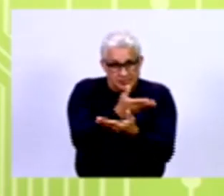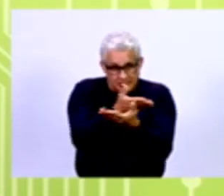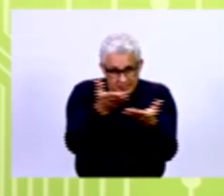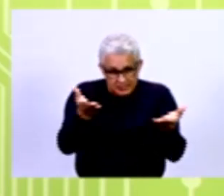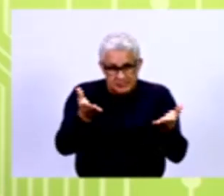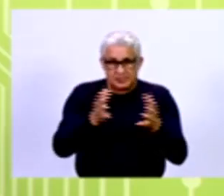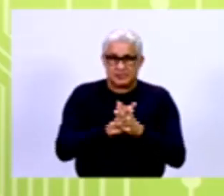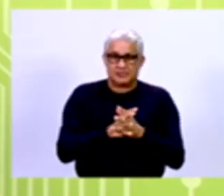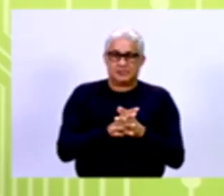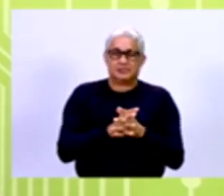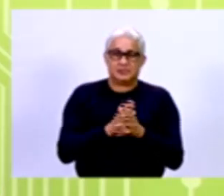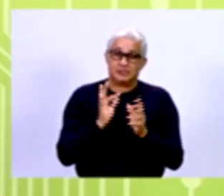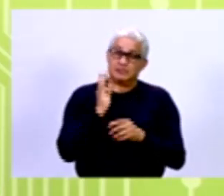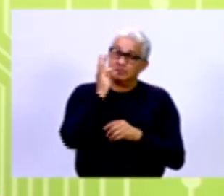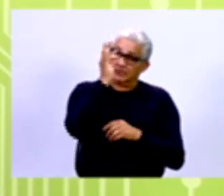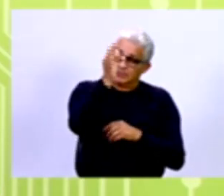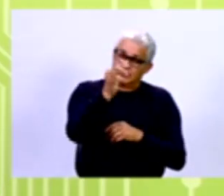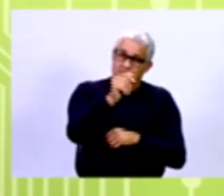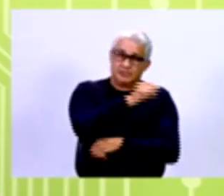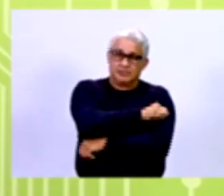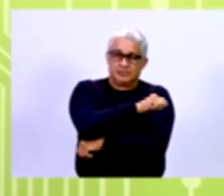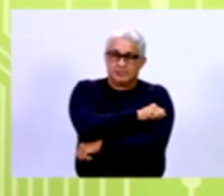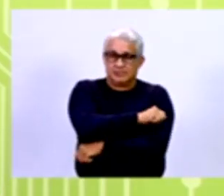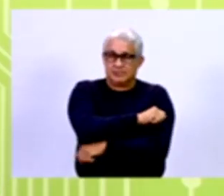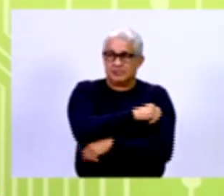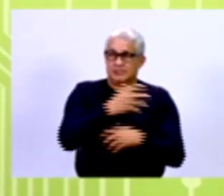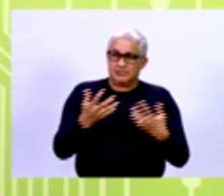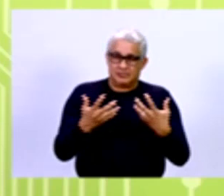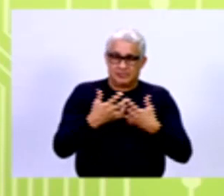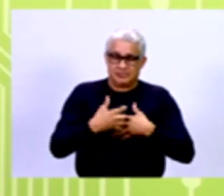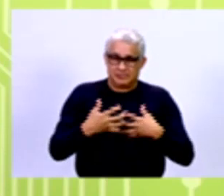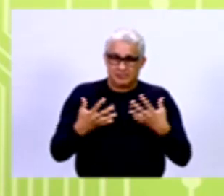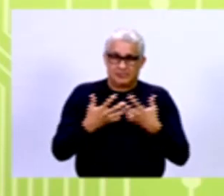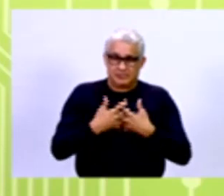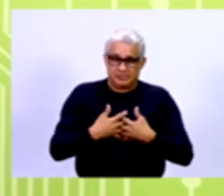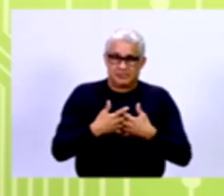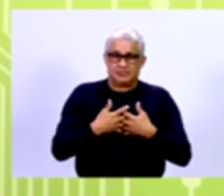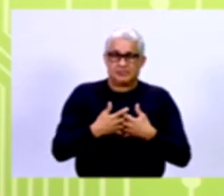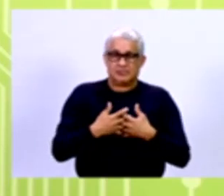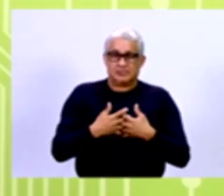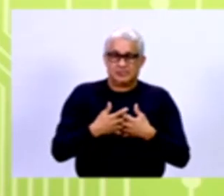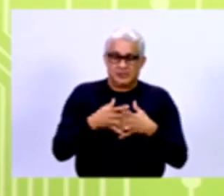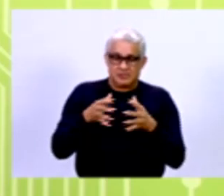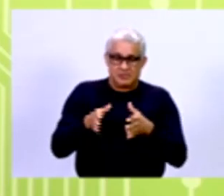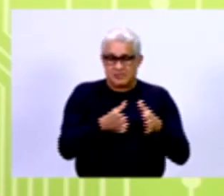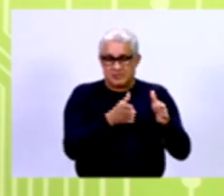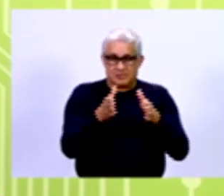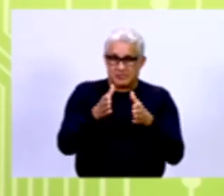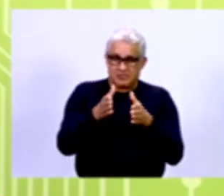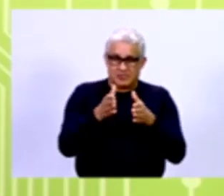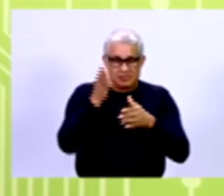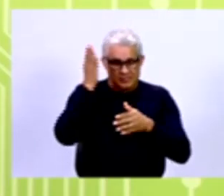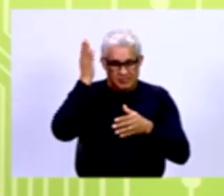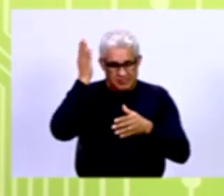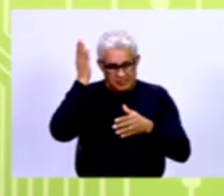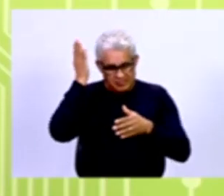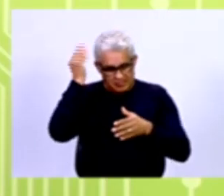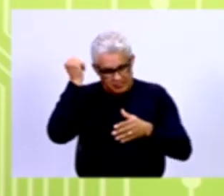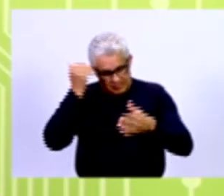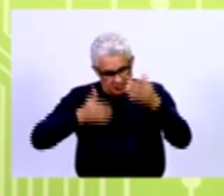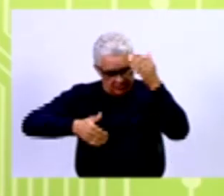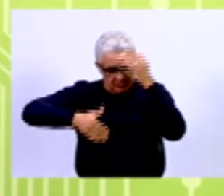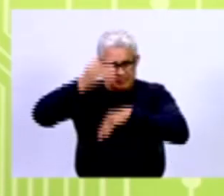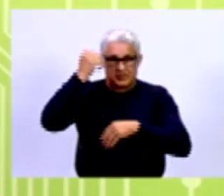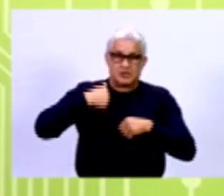vocês e dos futuros alunos do IFRO a trilhar caminhos mais exitosos. Eu me